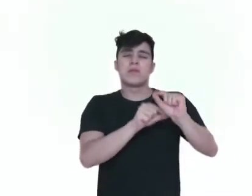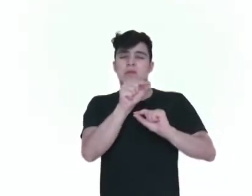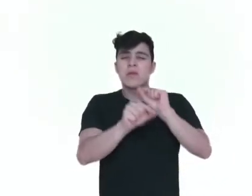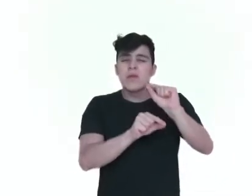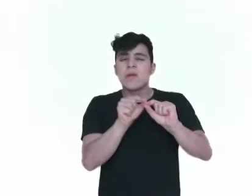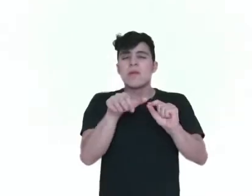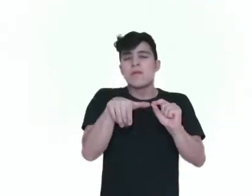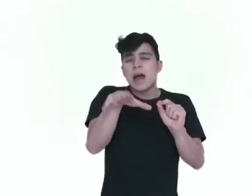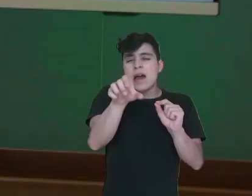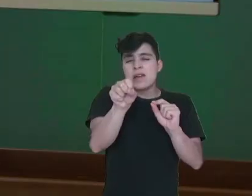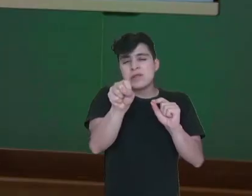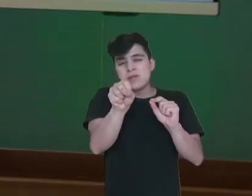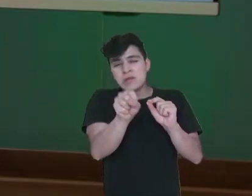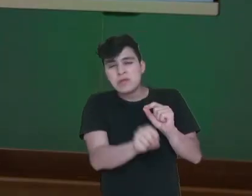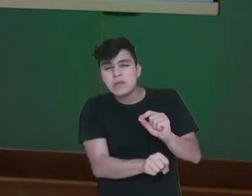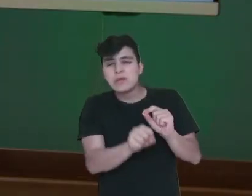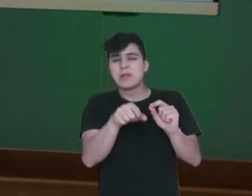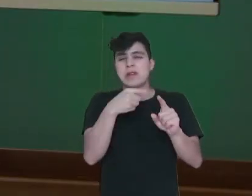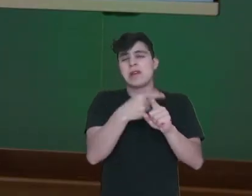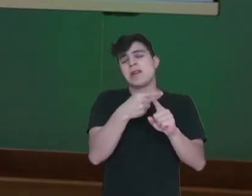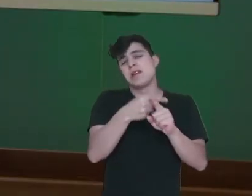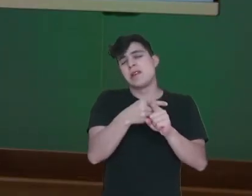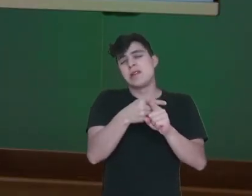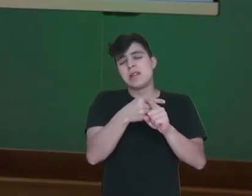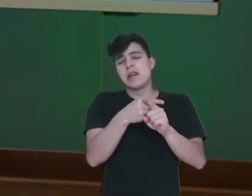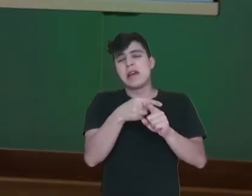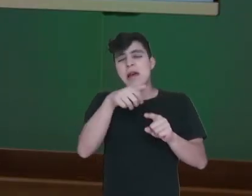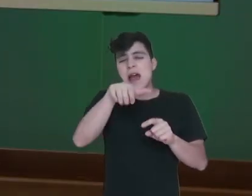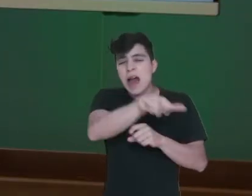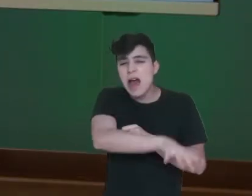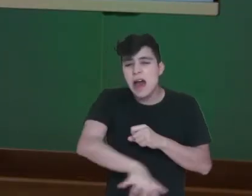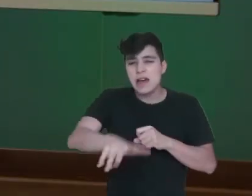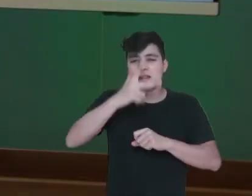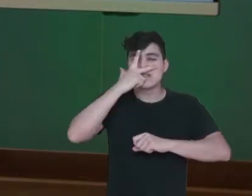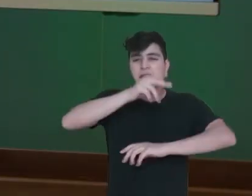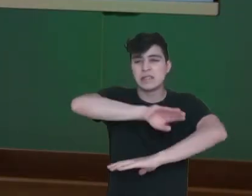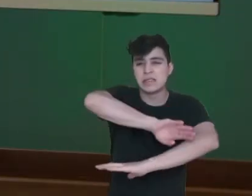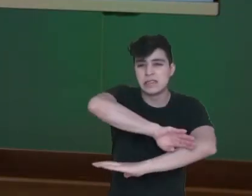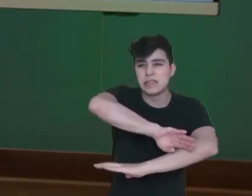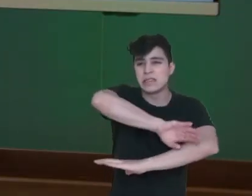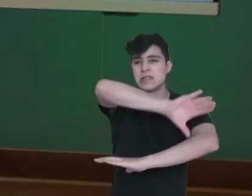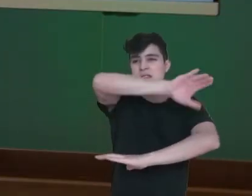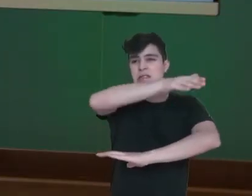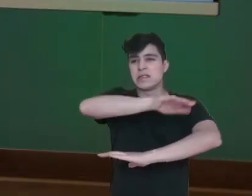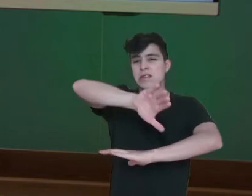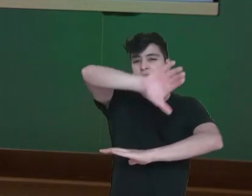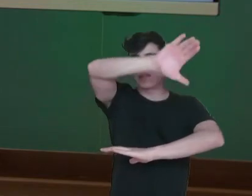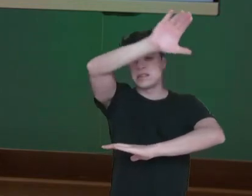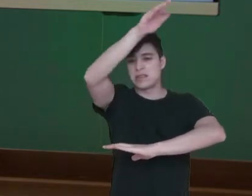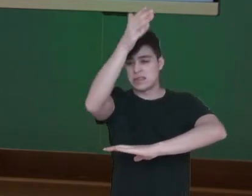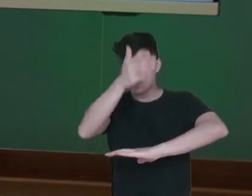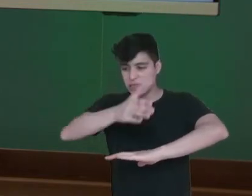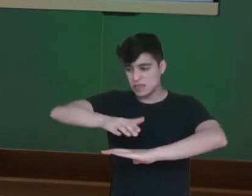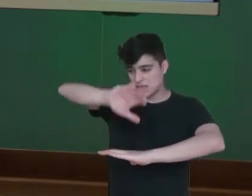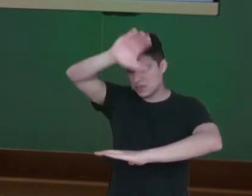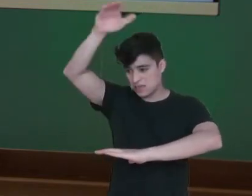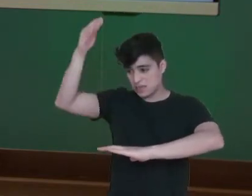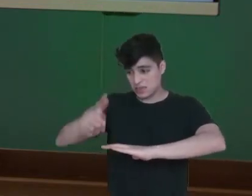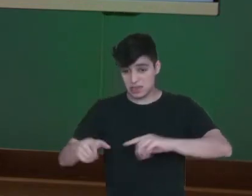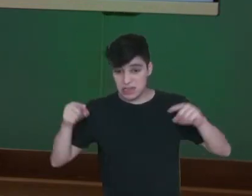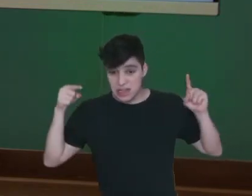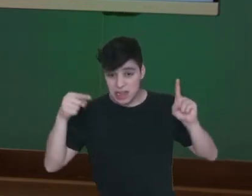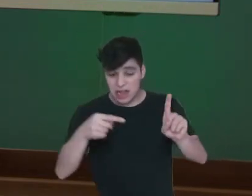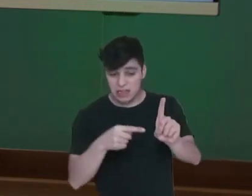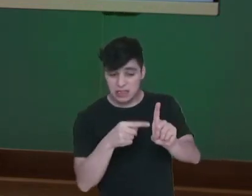ali na região Sudeste, nas áreas mais elevadas, nas áreas mais de serras, né? A